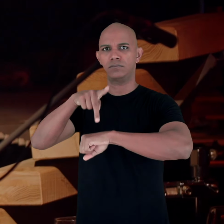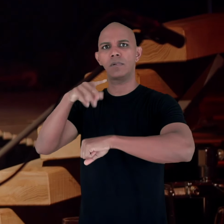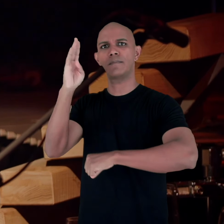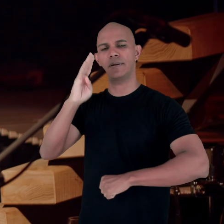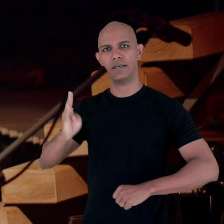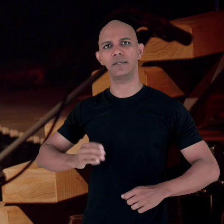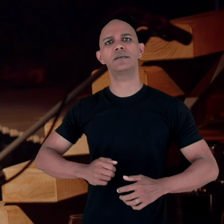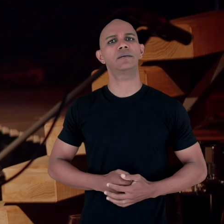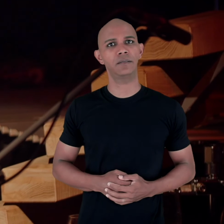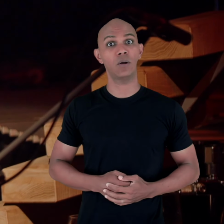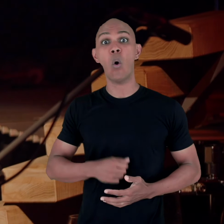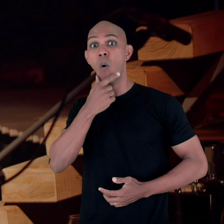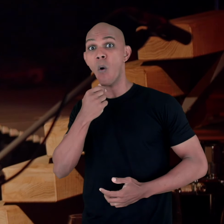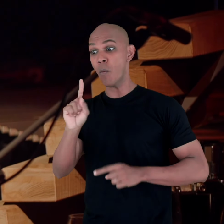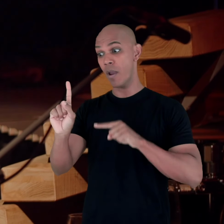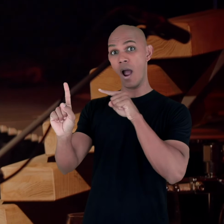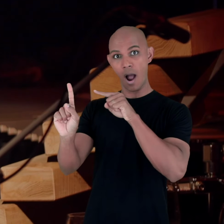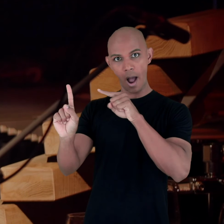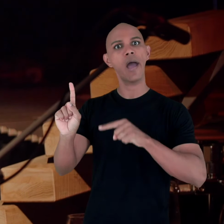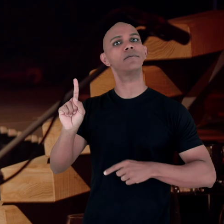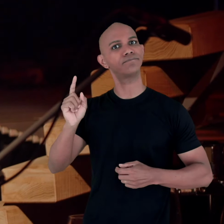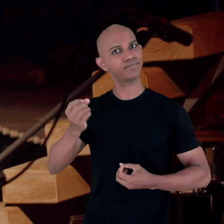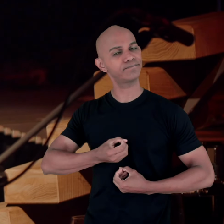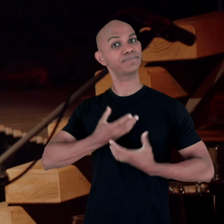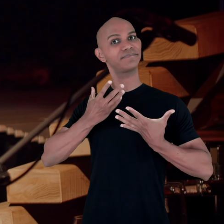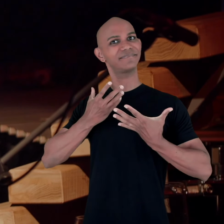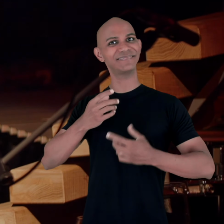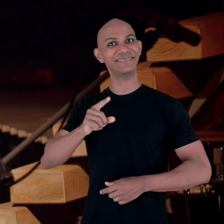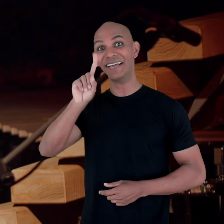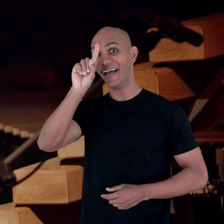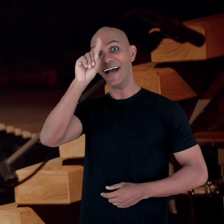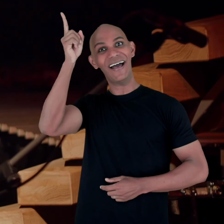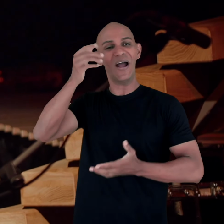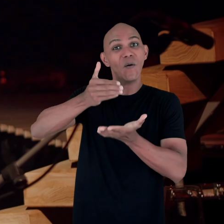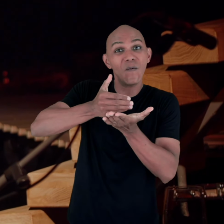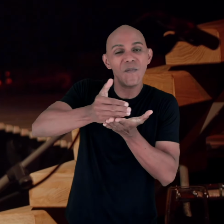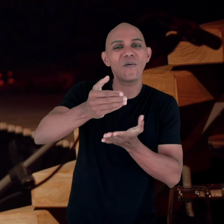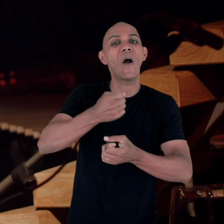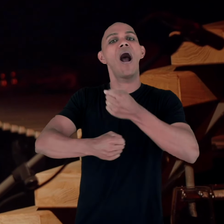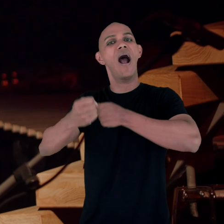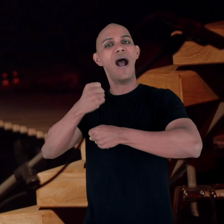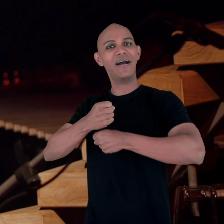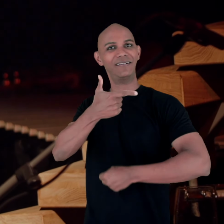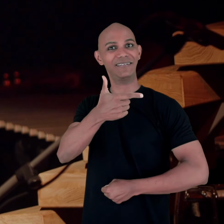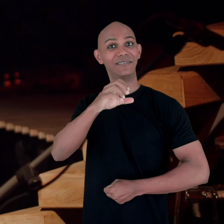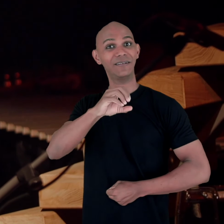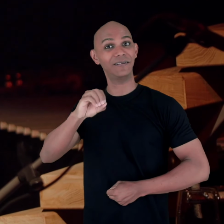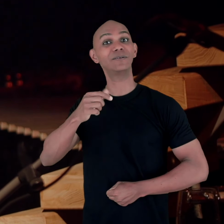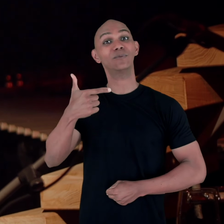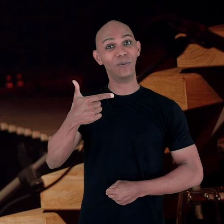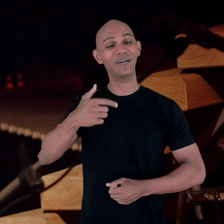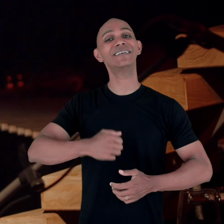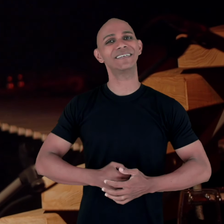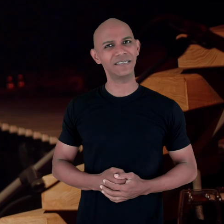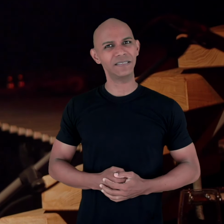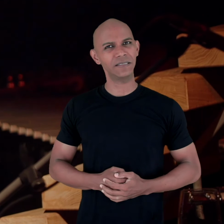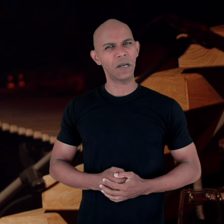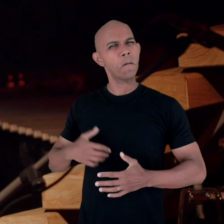2002 e ininterruptamente ele tem tido uma atividade muito grande, tanto de concertos, presenças